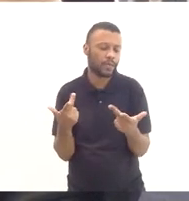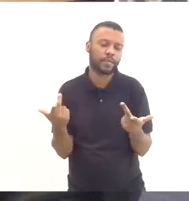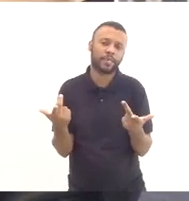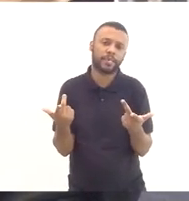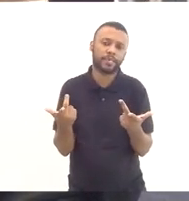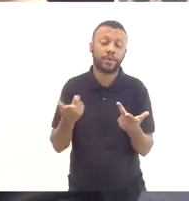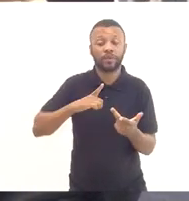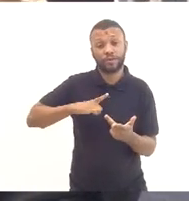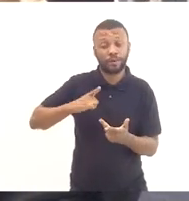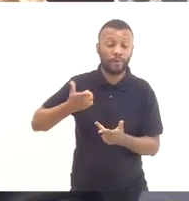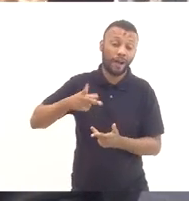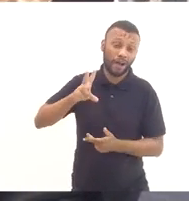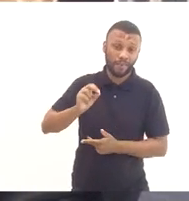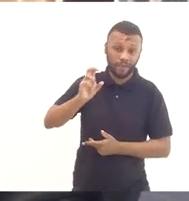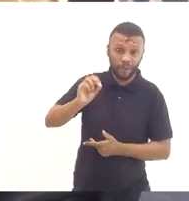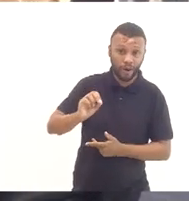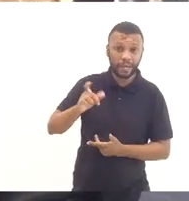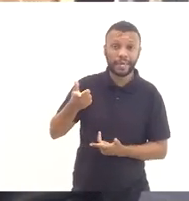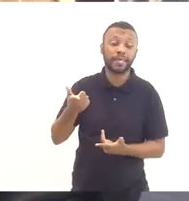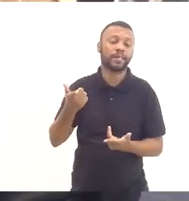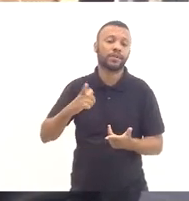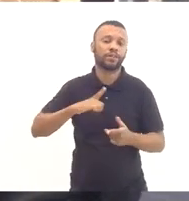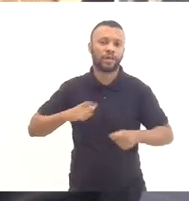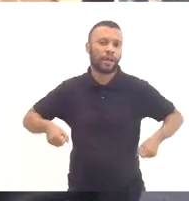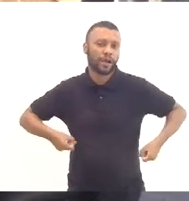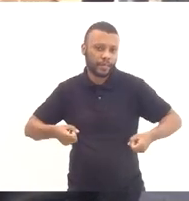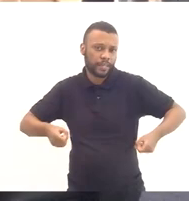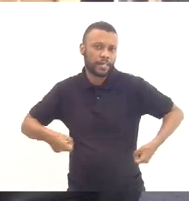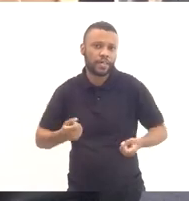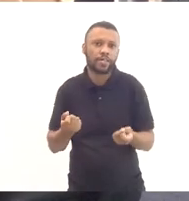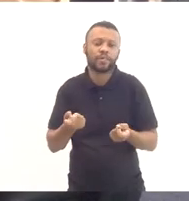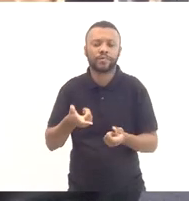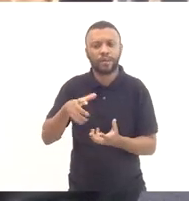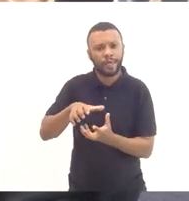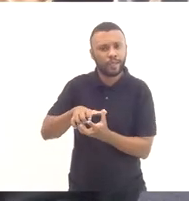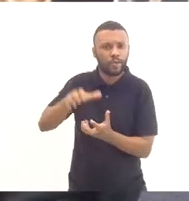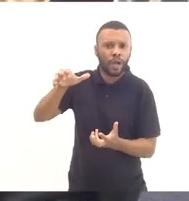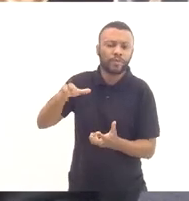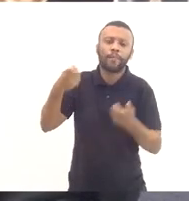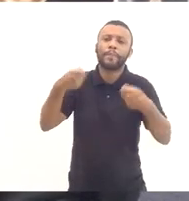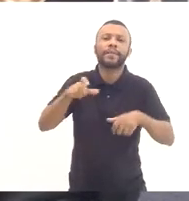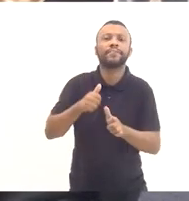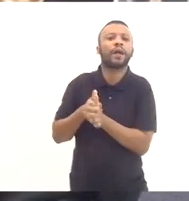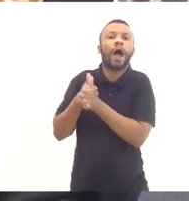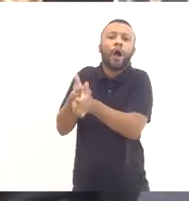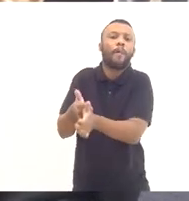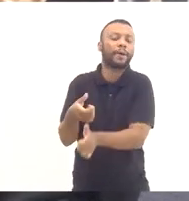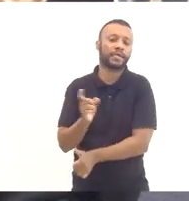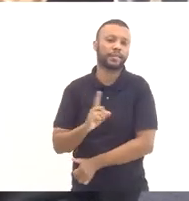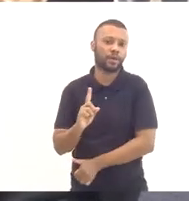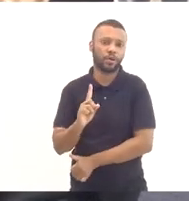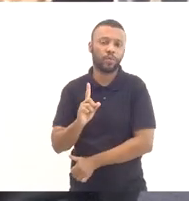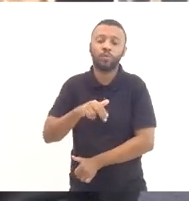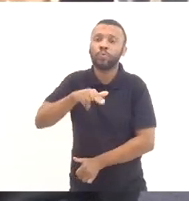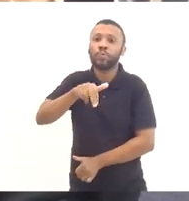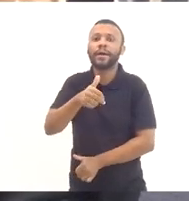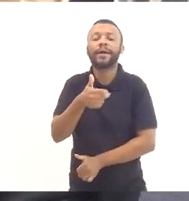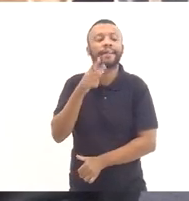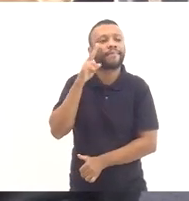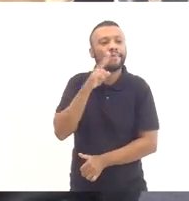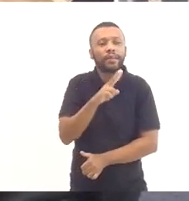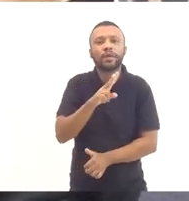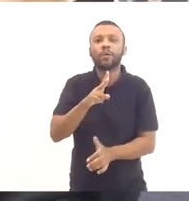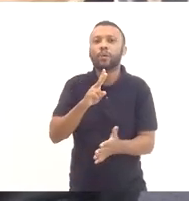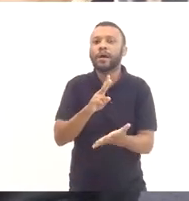acompanhante E aí eu não eu não vi nenhum caso não sei eu não vi nenhum caso ainda de tutela negado eu tenho